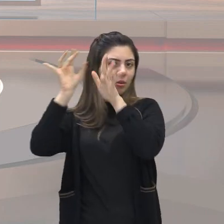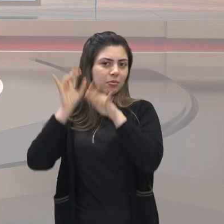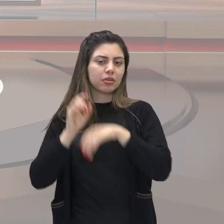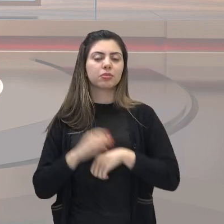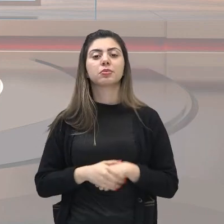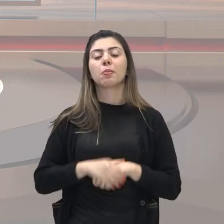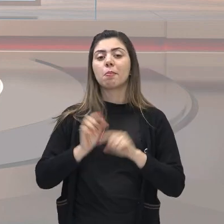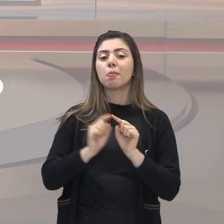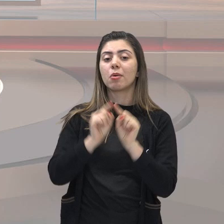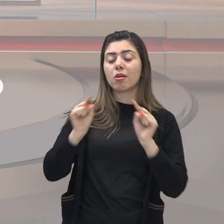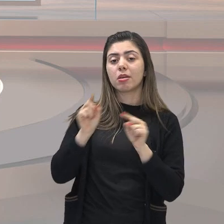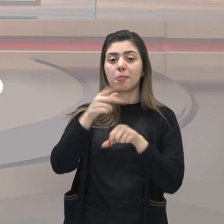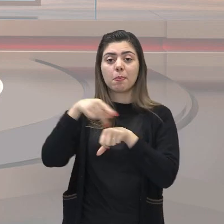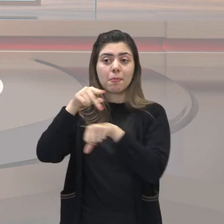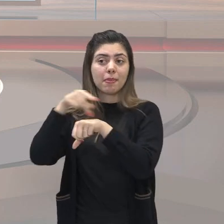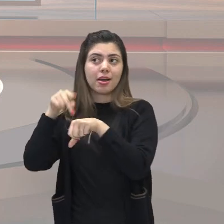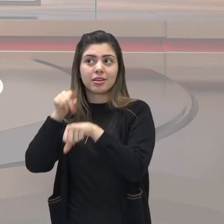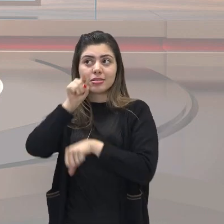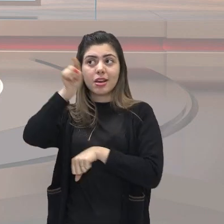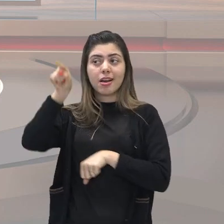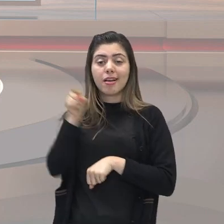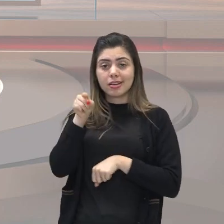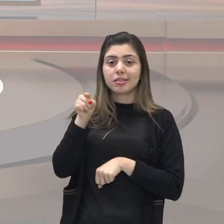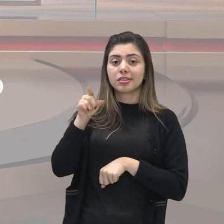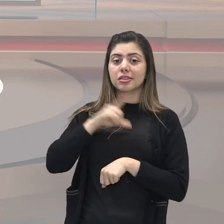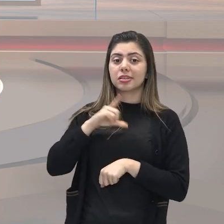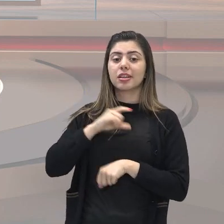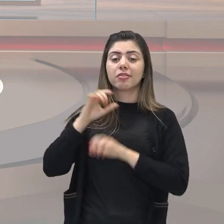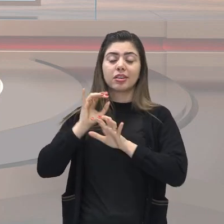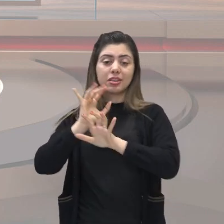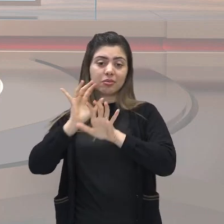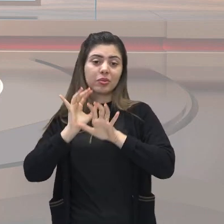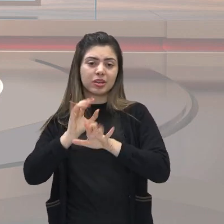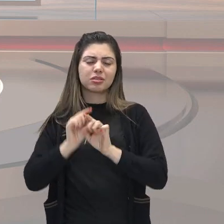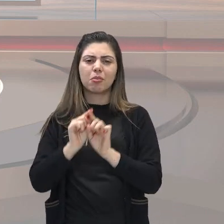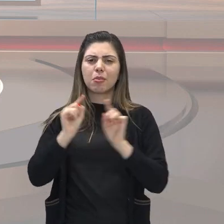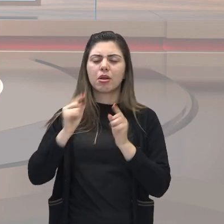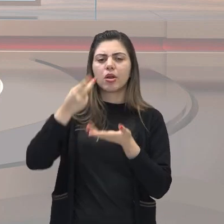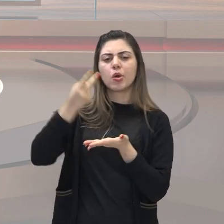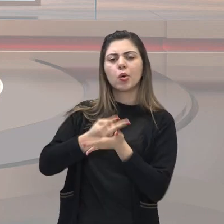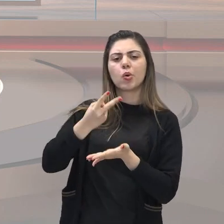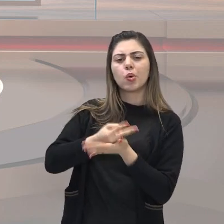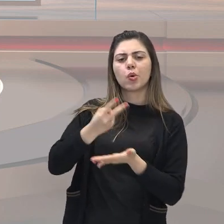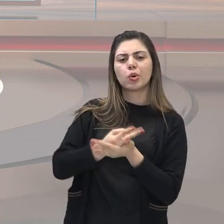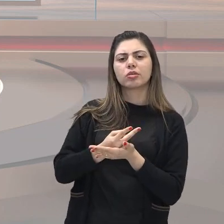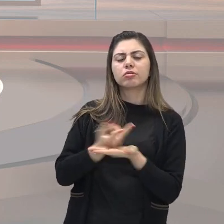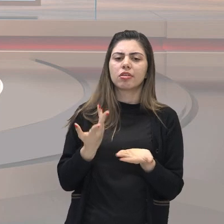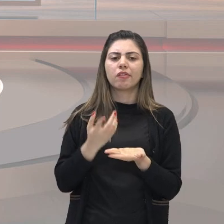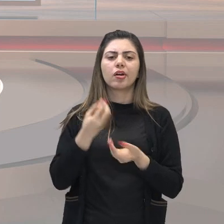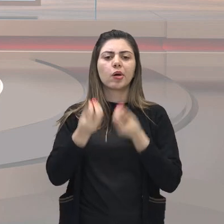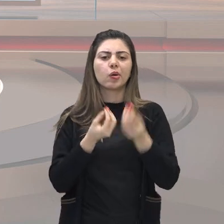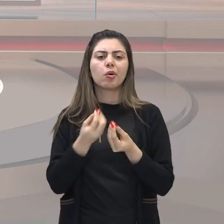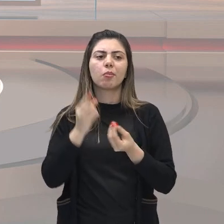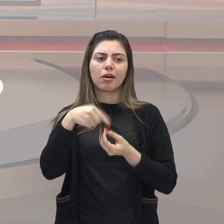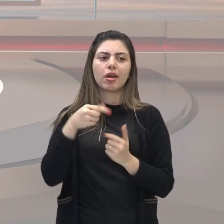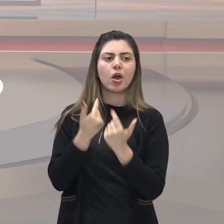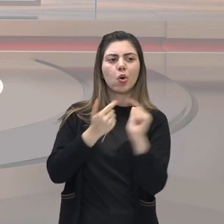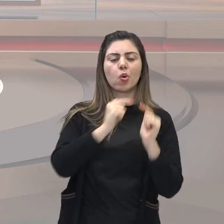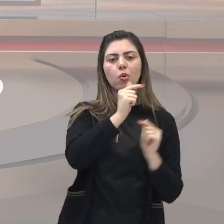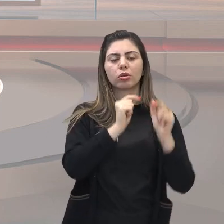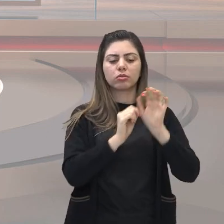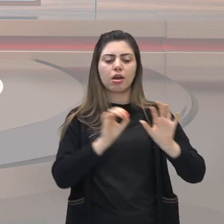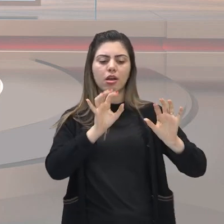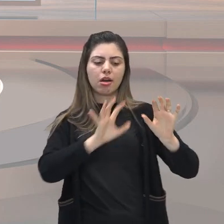esses mesmos países, essas mesmas nações que tiveram essas influências ainda mantinham seu domínio sobre outras áreas que